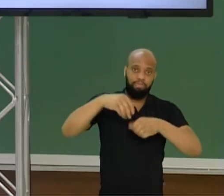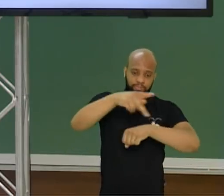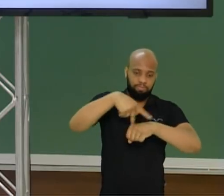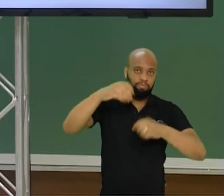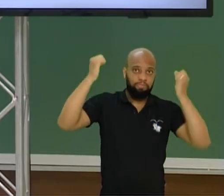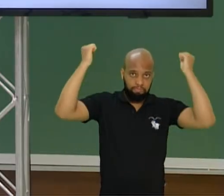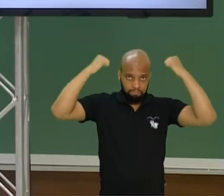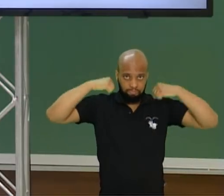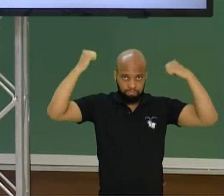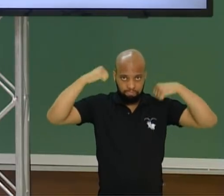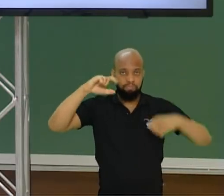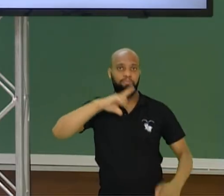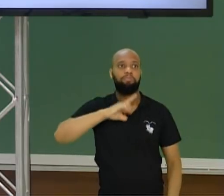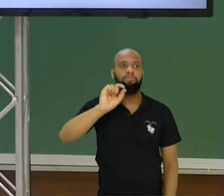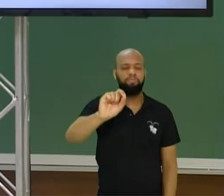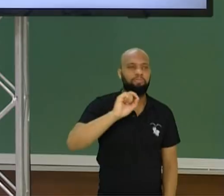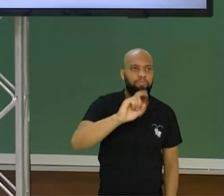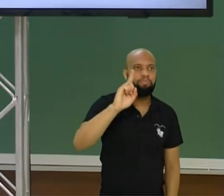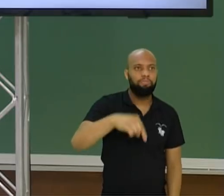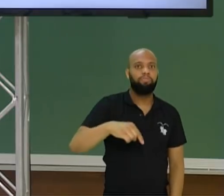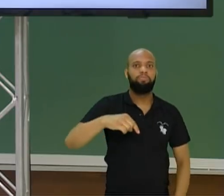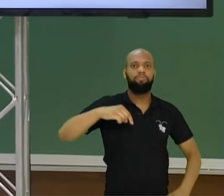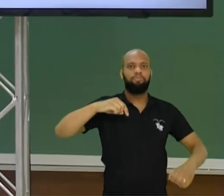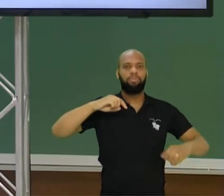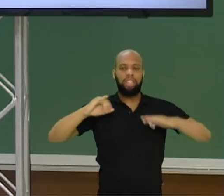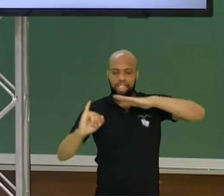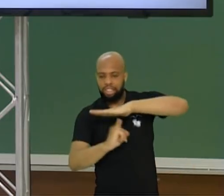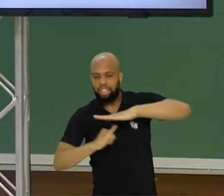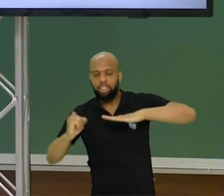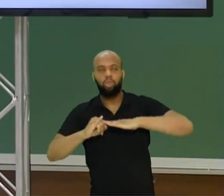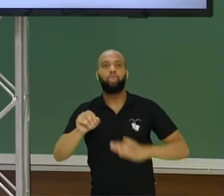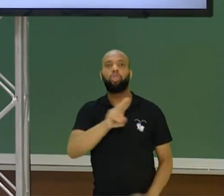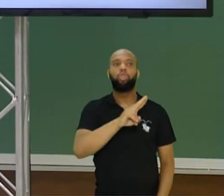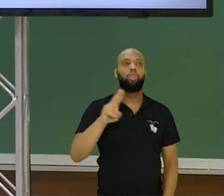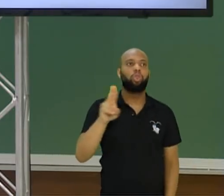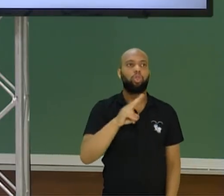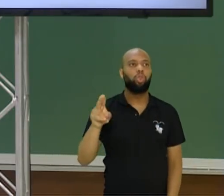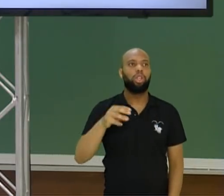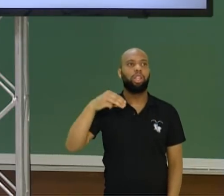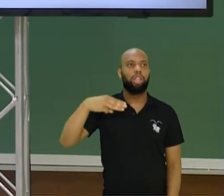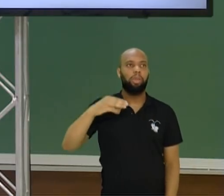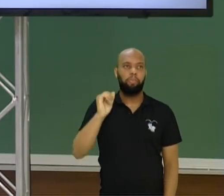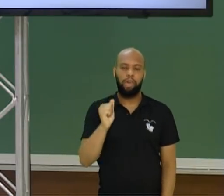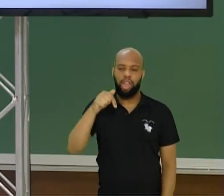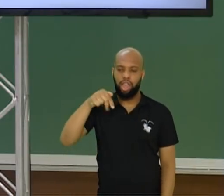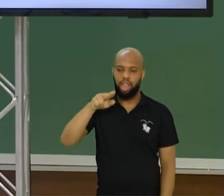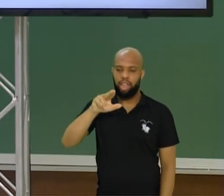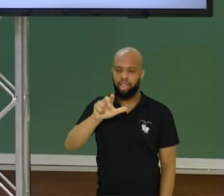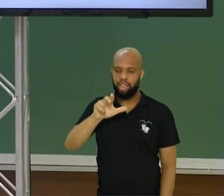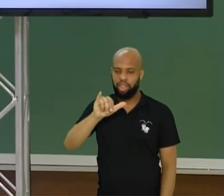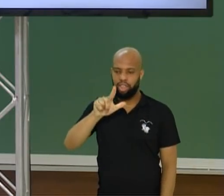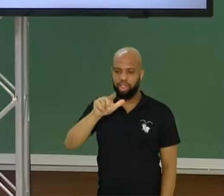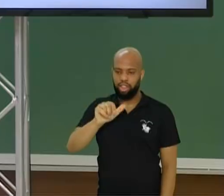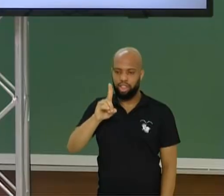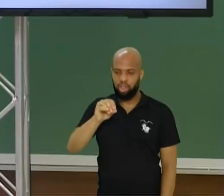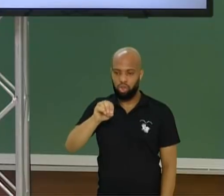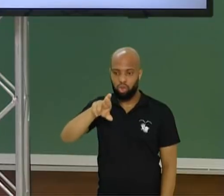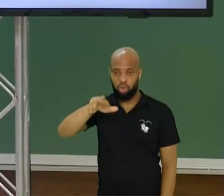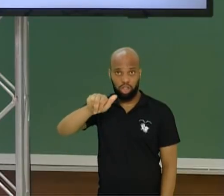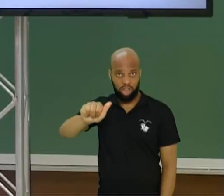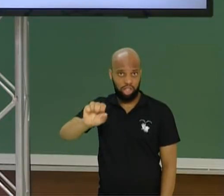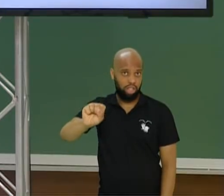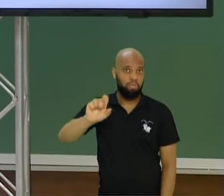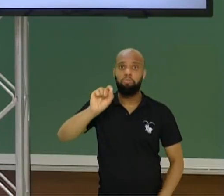nós vamos ter ali, né, são as indústrias chamadas maquiladoras. O que será que são essas